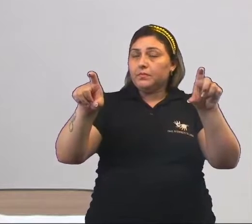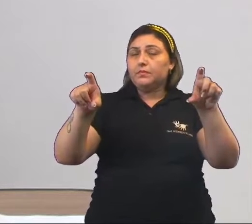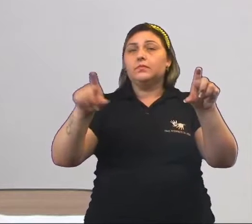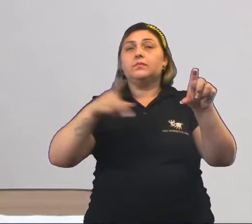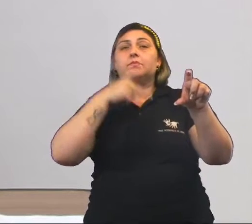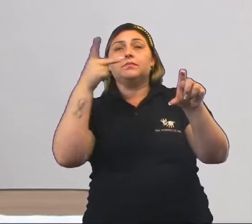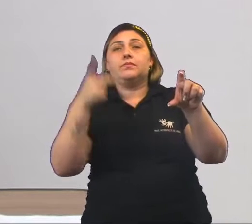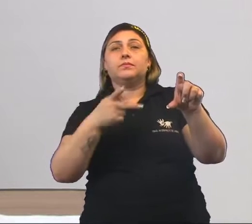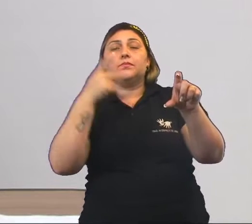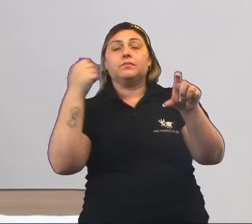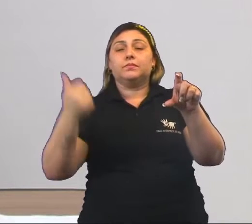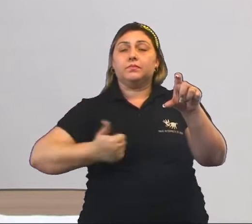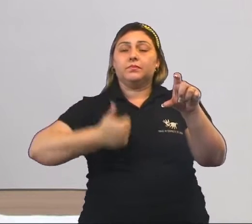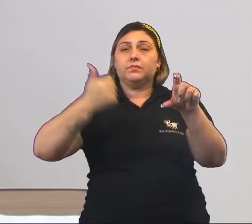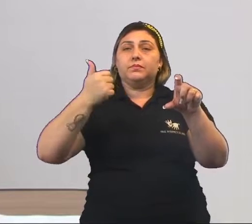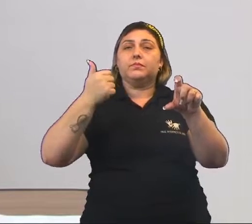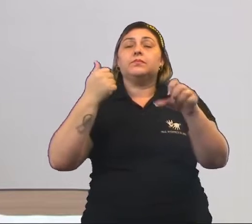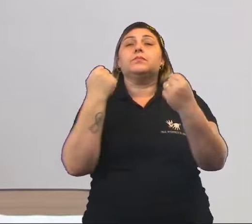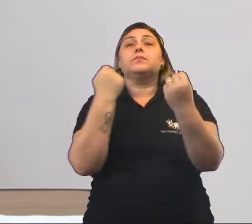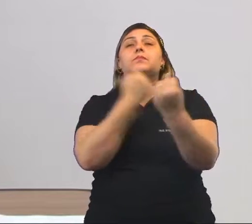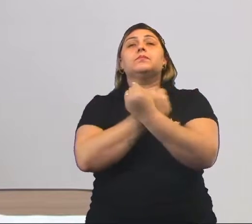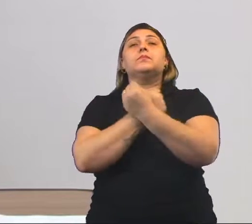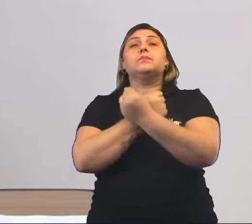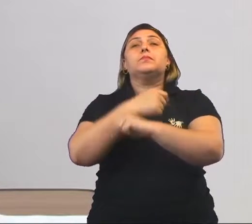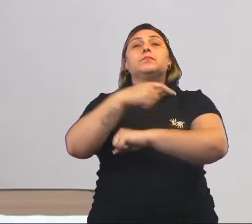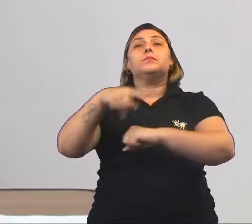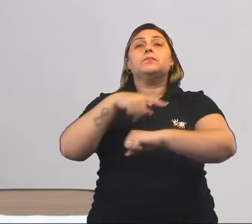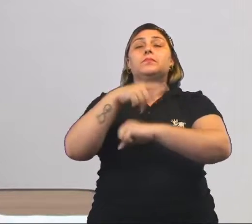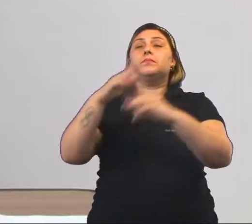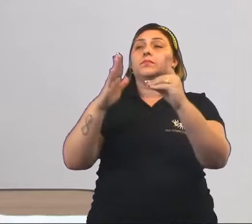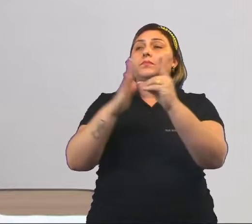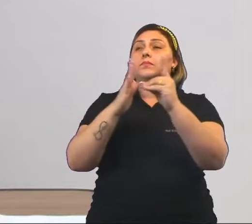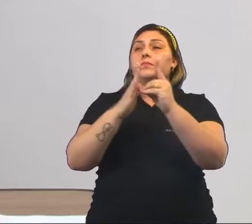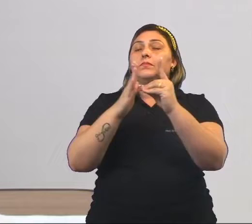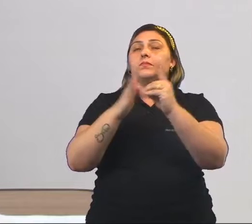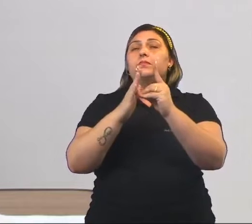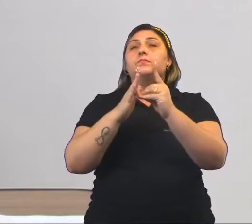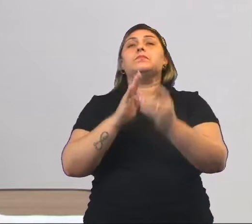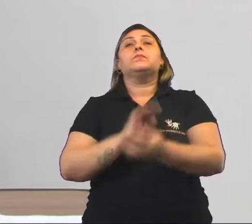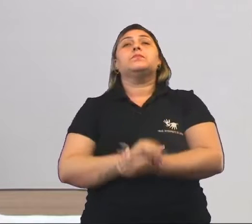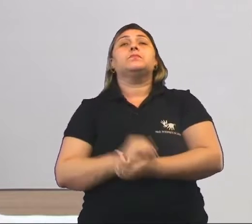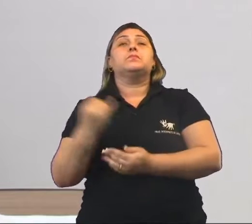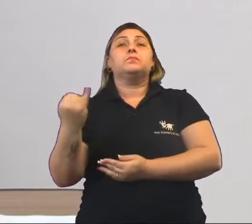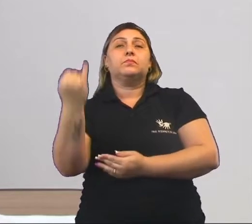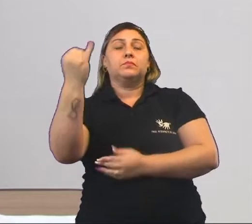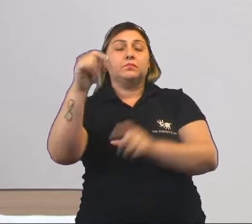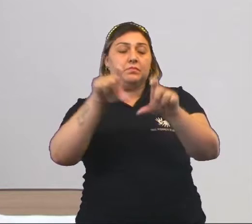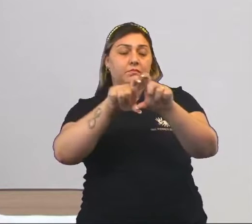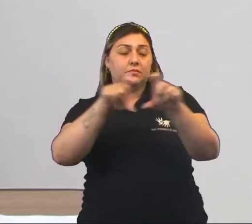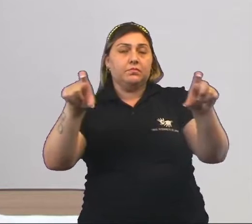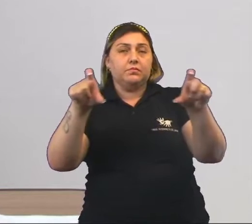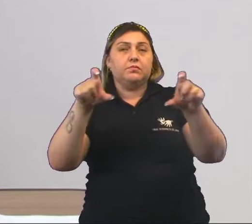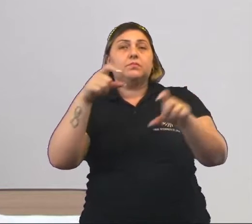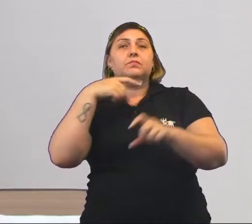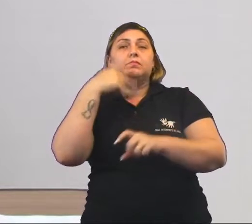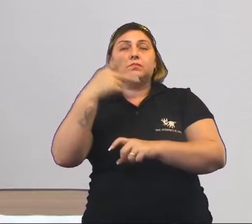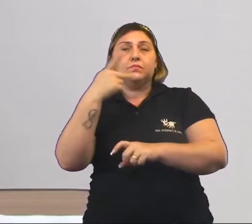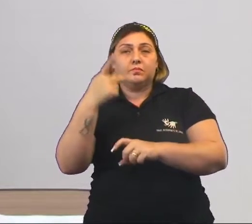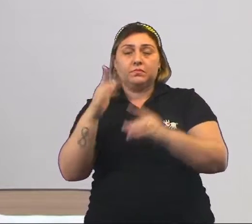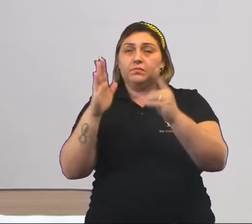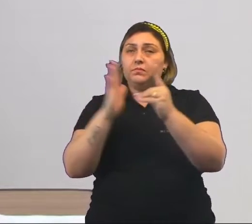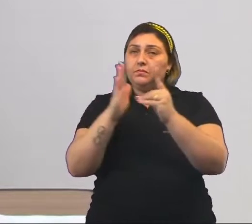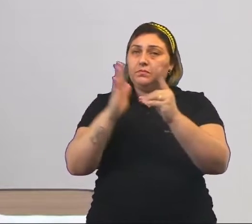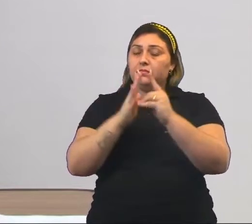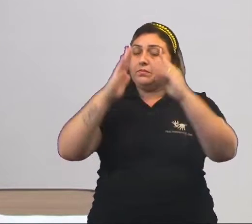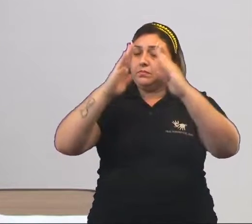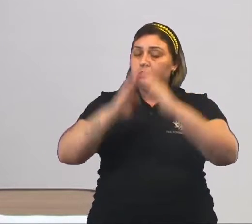foram os primeiros escravizados no nosso país? Os indígenas. E é interessante, nesse primeiro parágrafo, ele nos fala que eram os indígenas